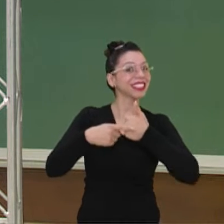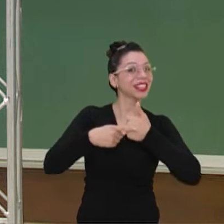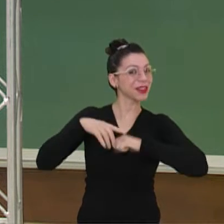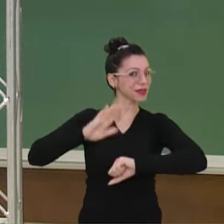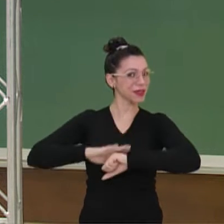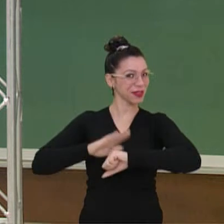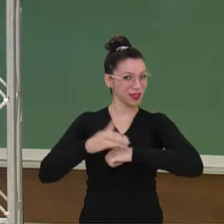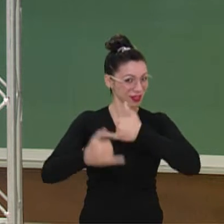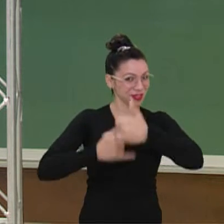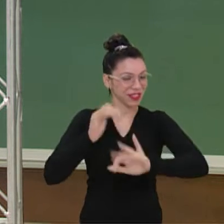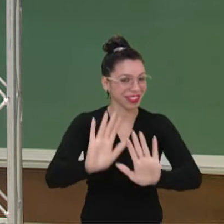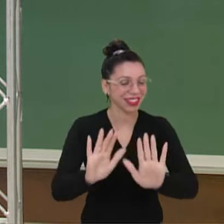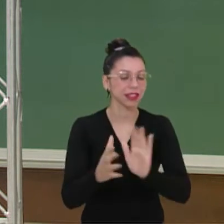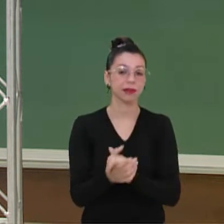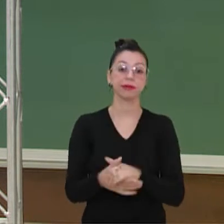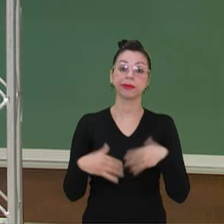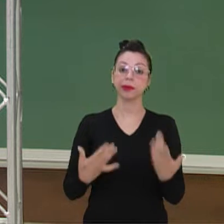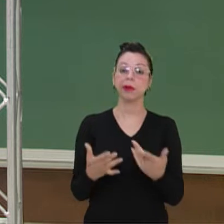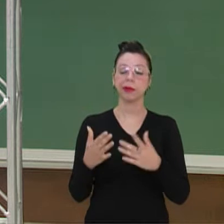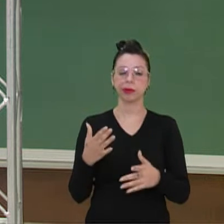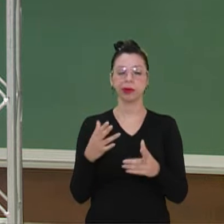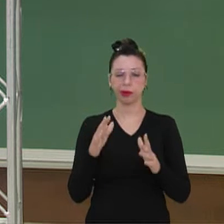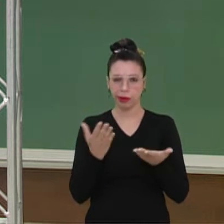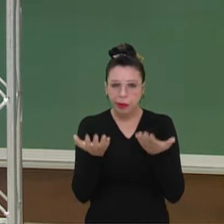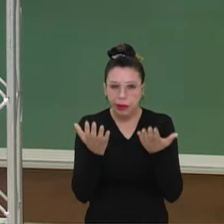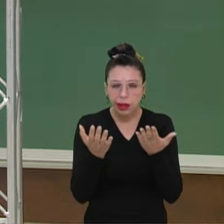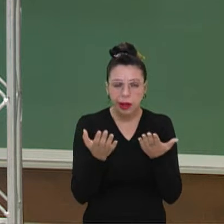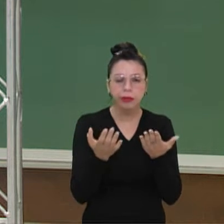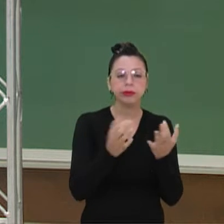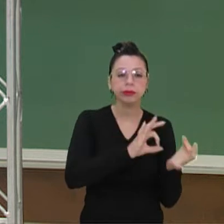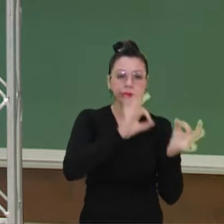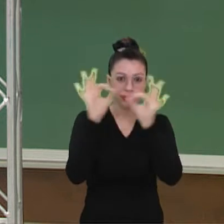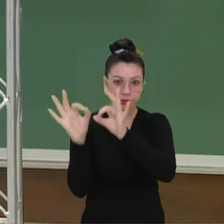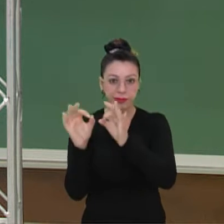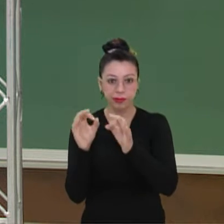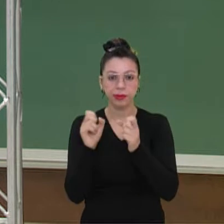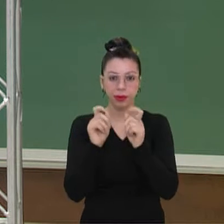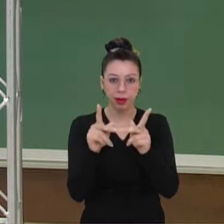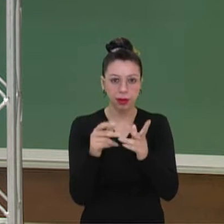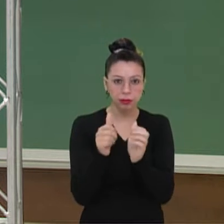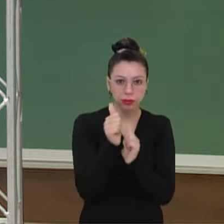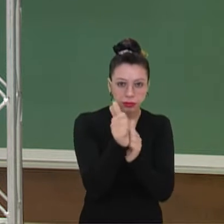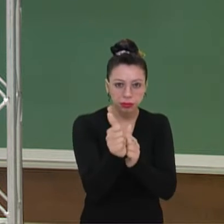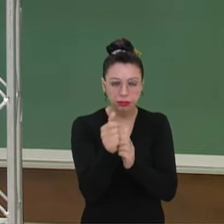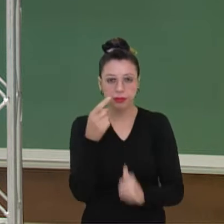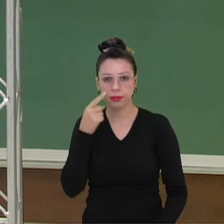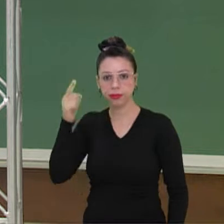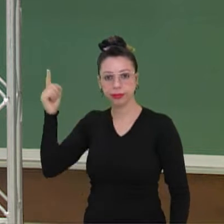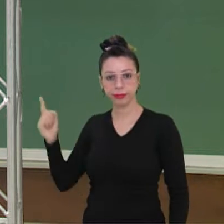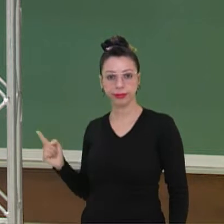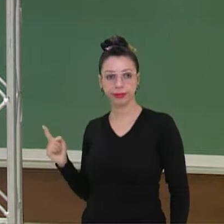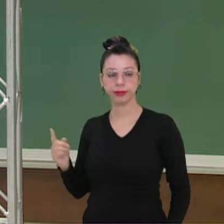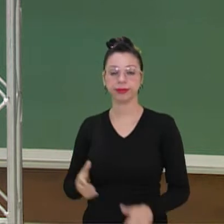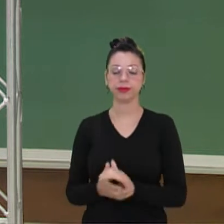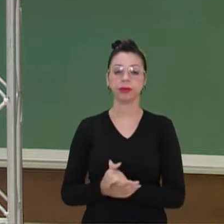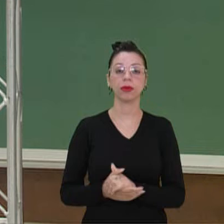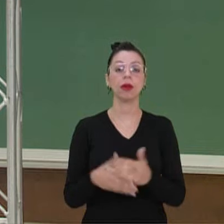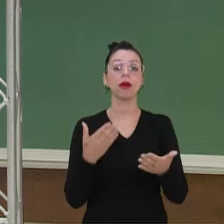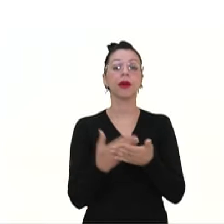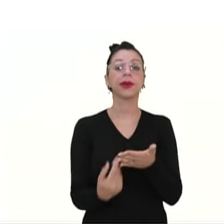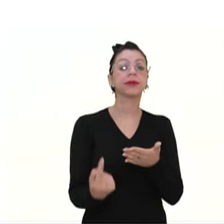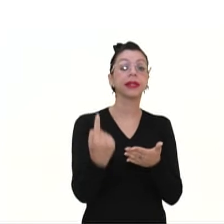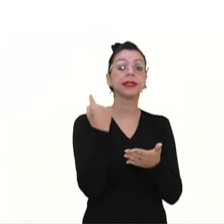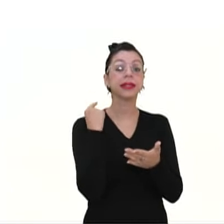Tô brincando, tá bom? Eu quero que você veja bonitinho, certo? Vamos para a nossa aula? Me acompanhe. Olha só, o que vimos na